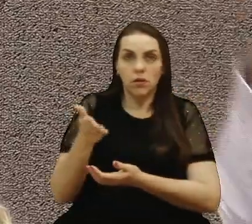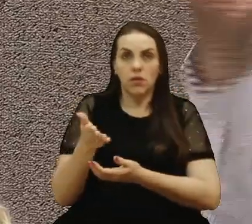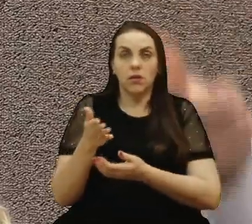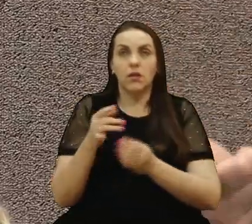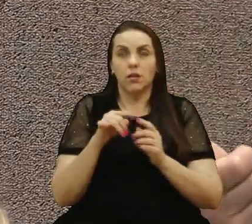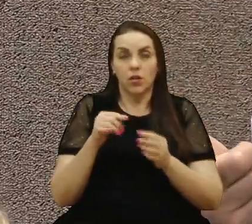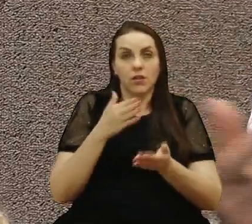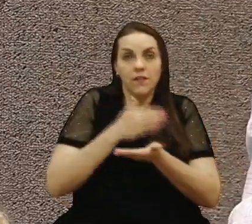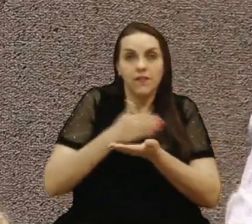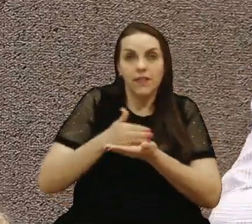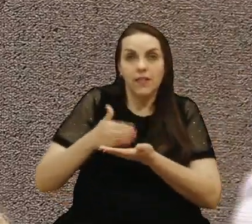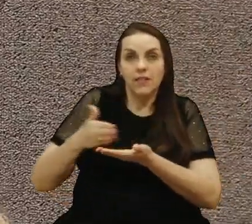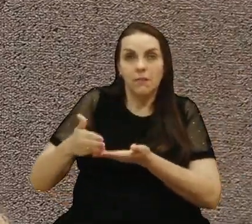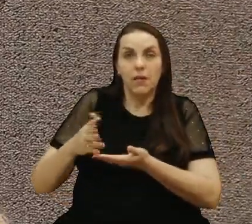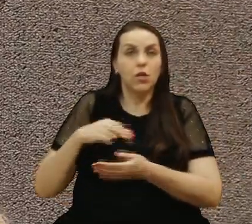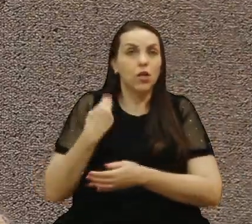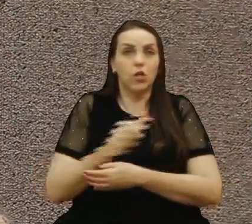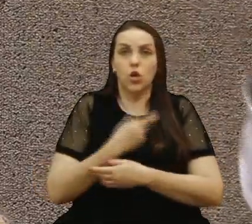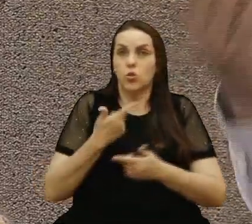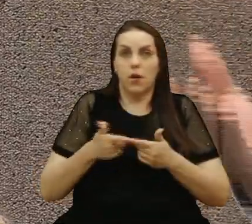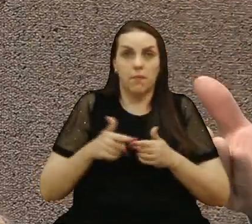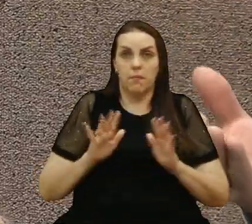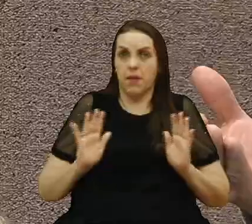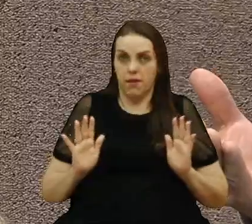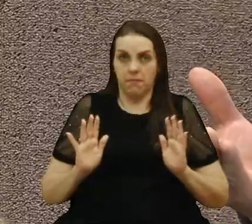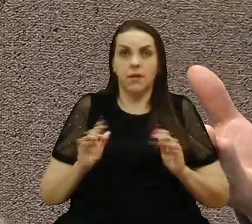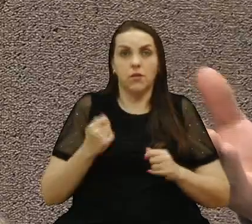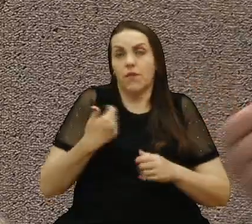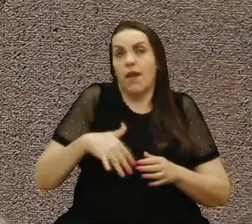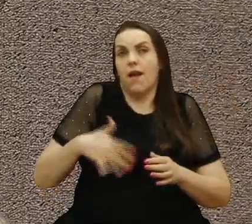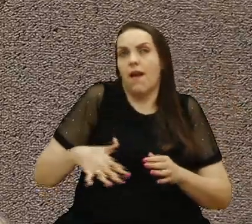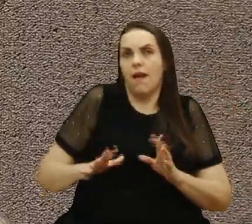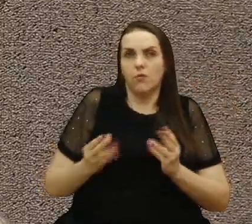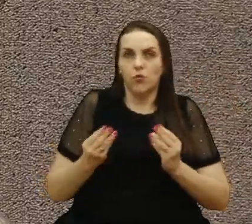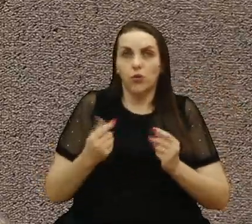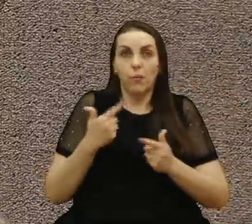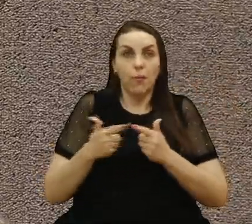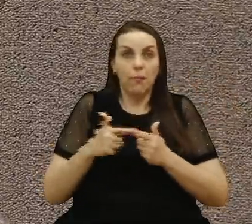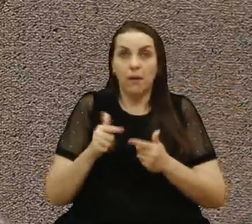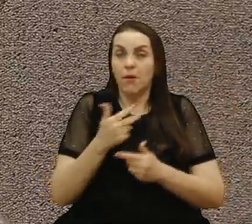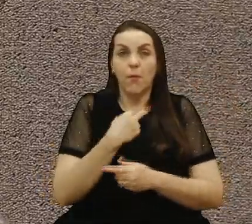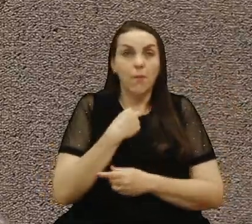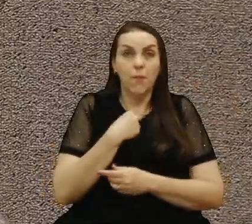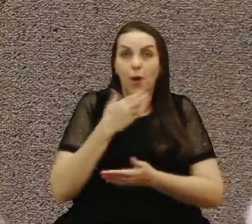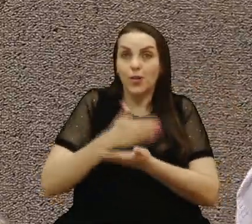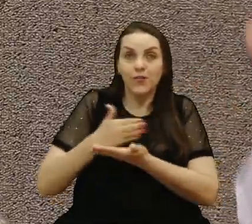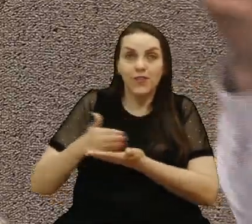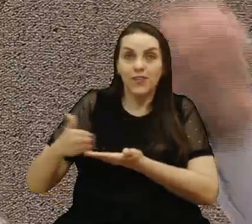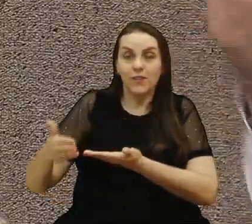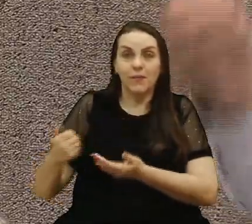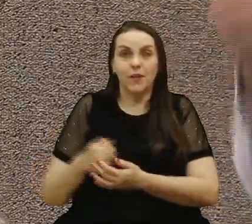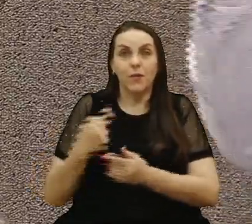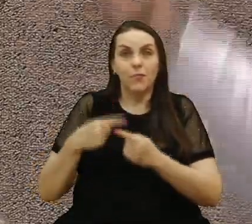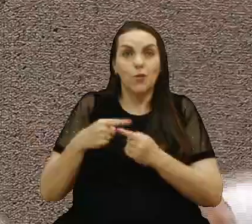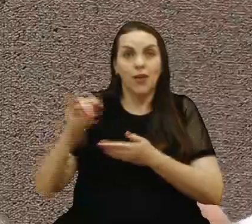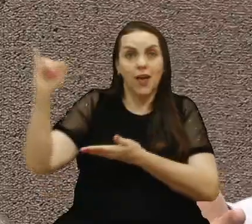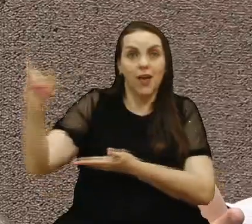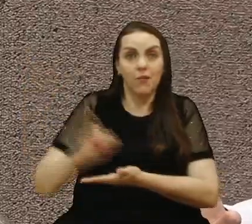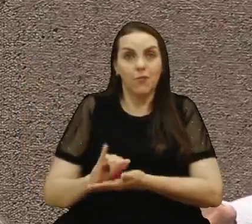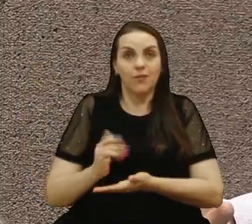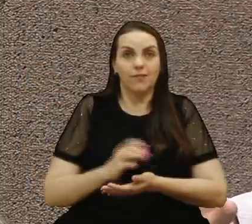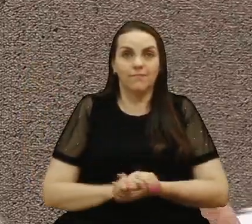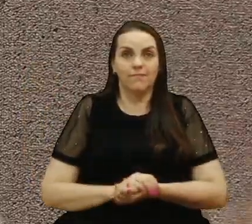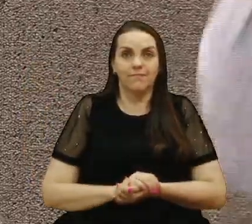nós financiaria, para nós não seria um problema, não custaria caro. O problema é que não pode financiar porque o equipamento é